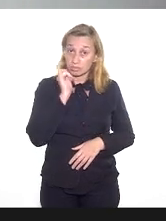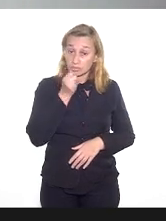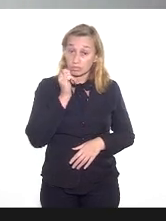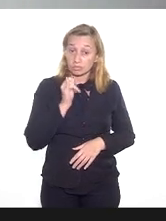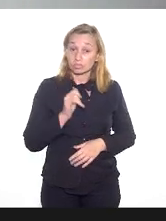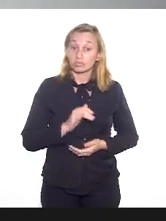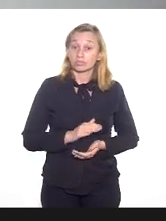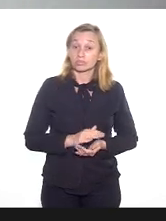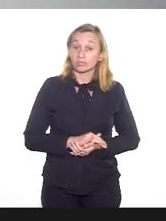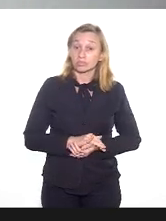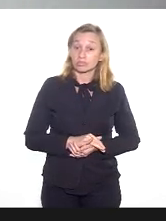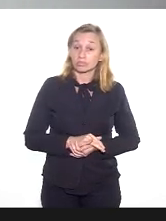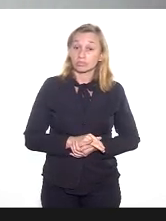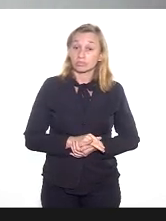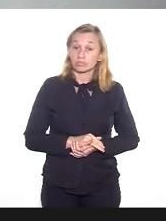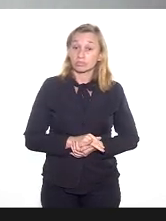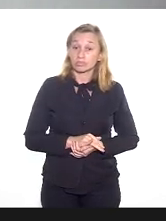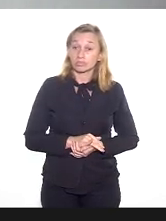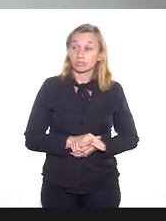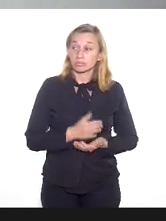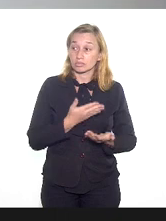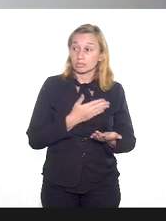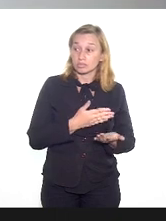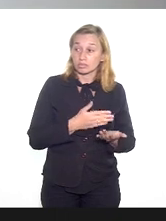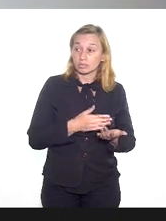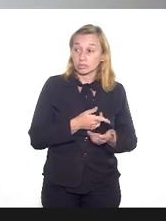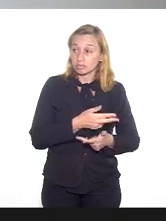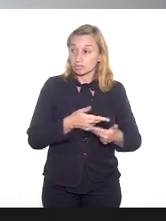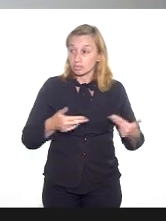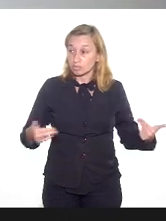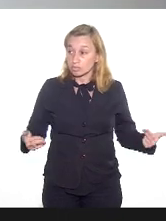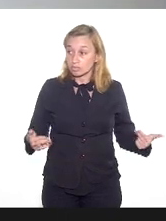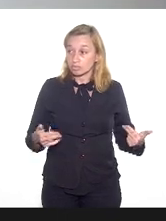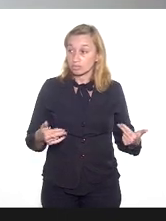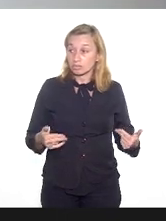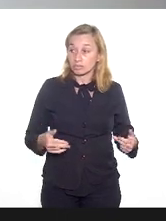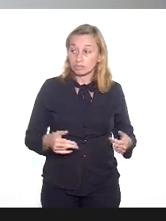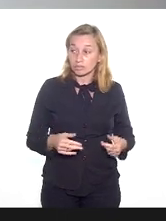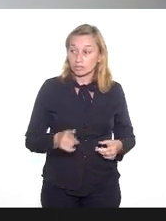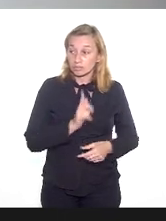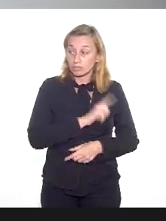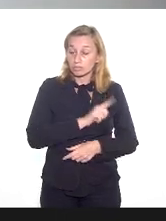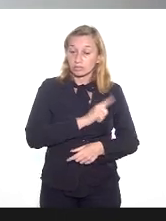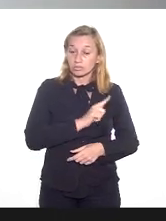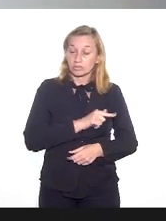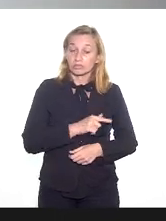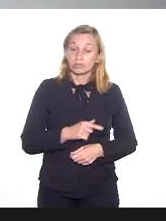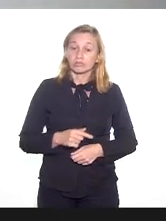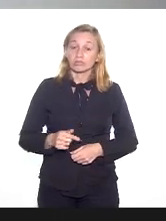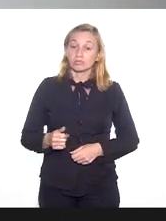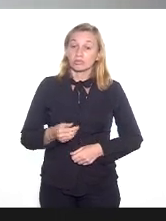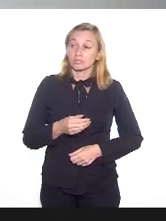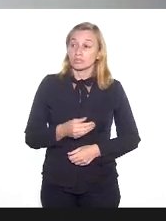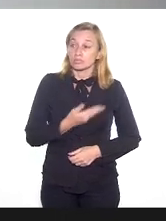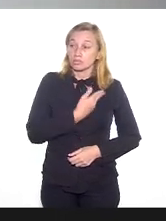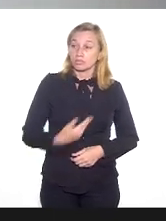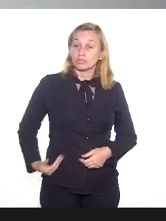propõe um indiciamento de uma dezena de gestores públicos do primeiro escalão, incluindo dois